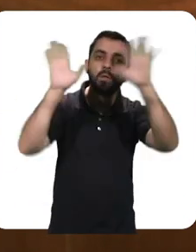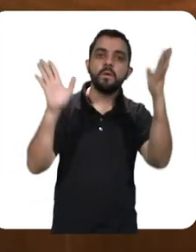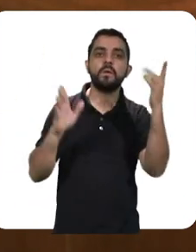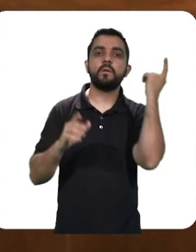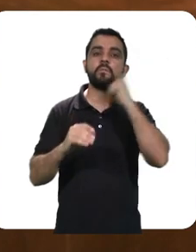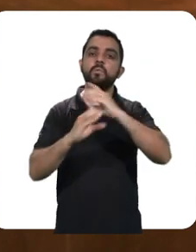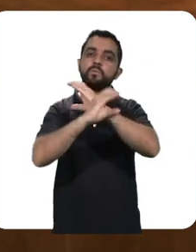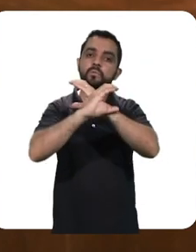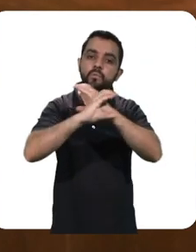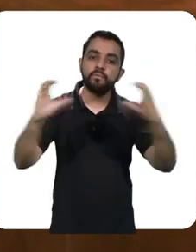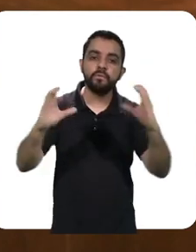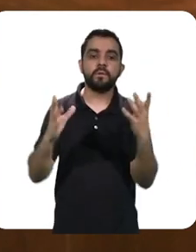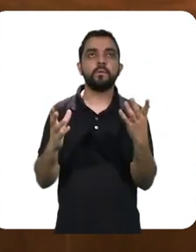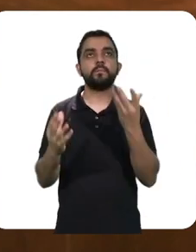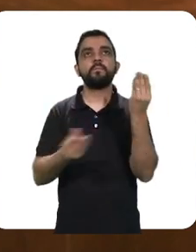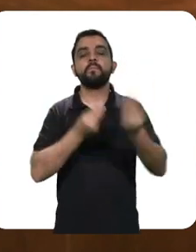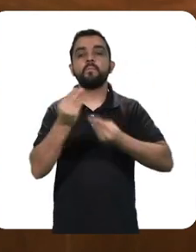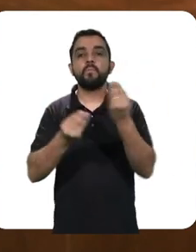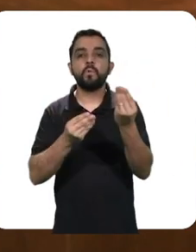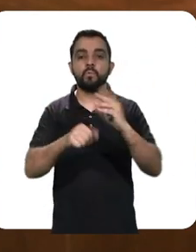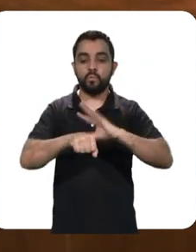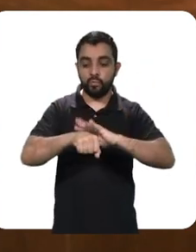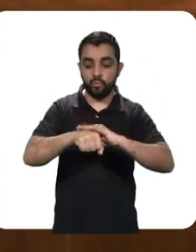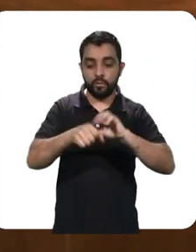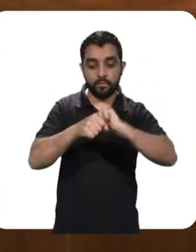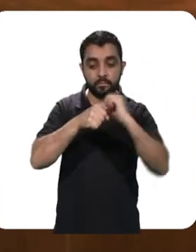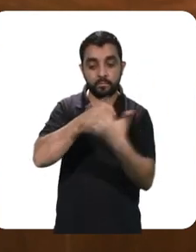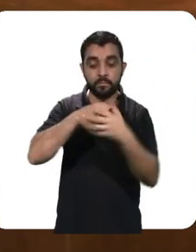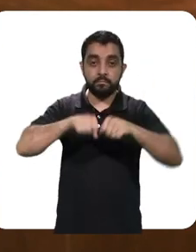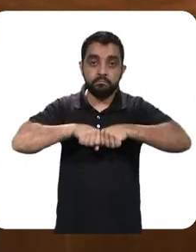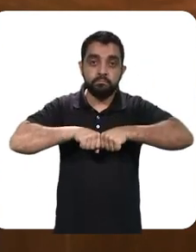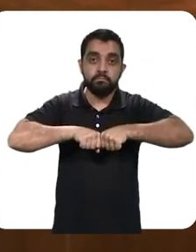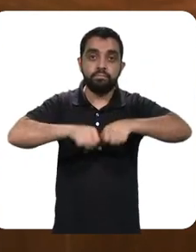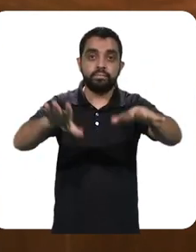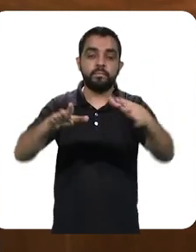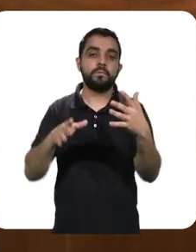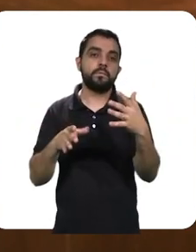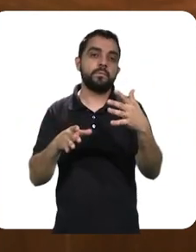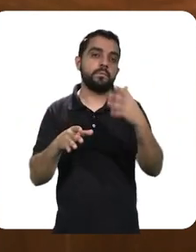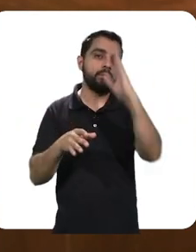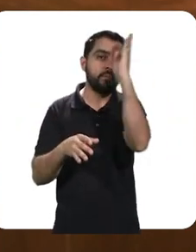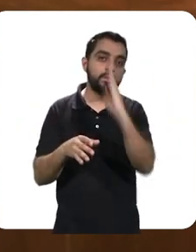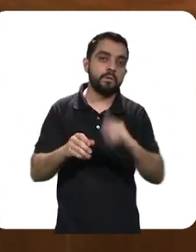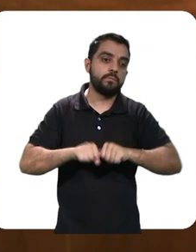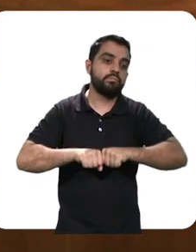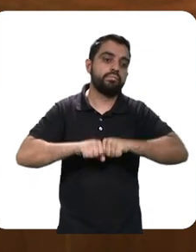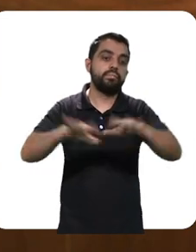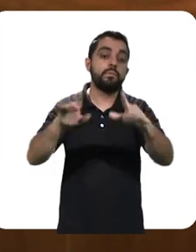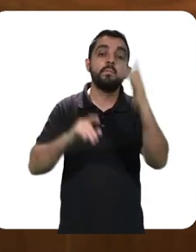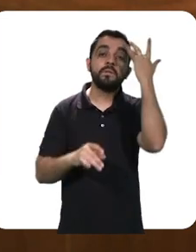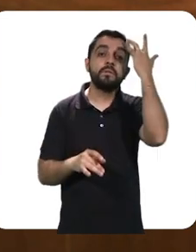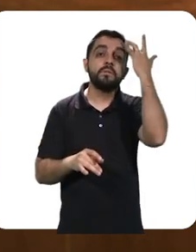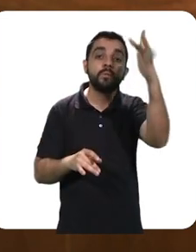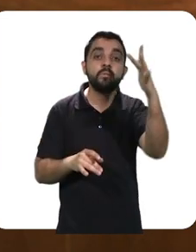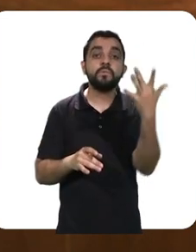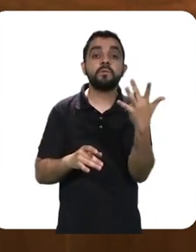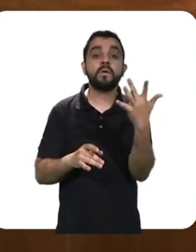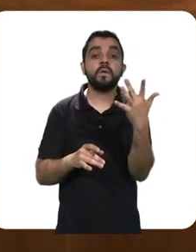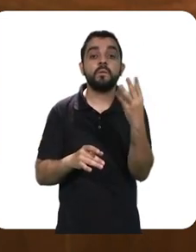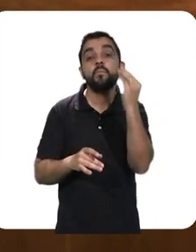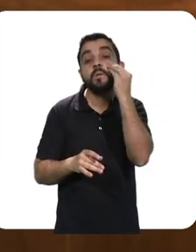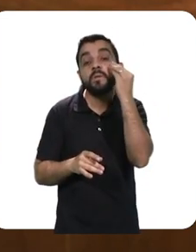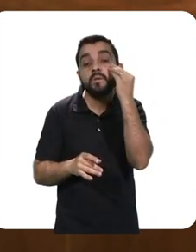possa confiar, né? Então, como lidar com uma pandemia que está se espalhando pelo país, mas a gente não tem certeza da velocidade porque a gente não